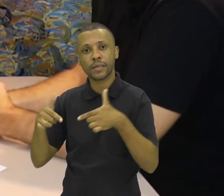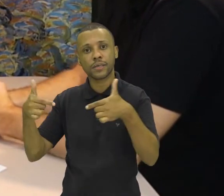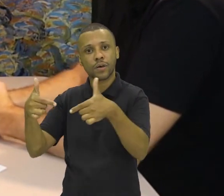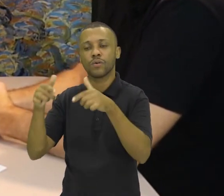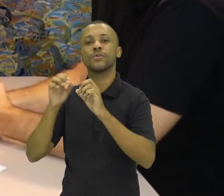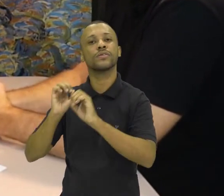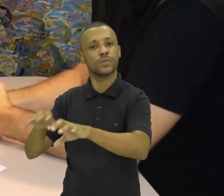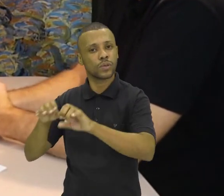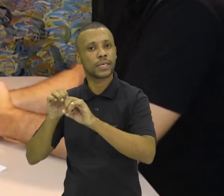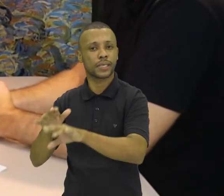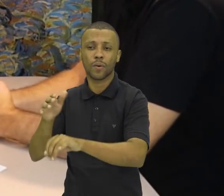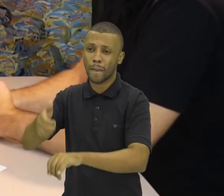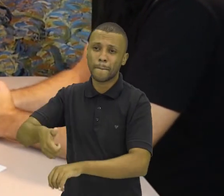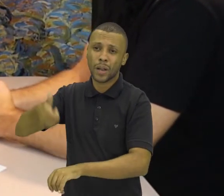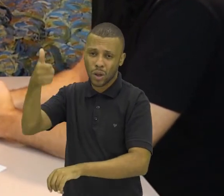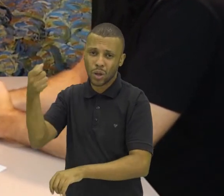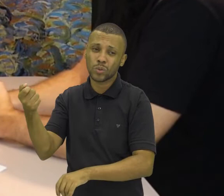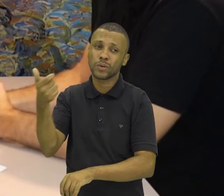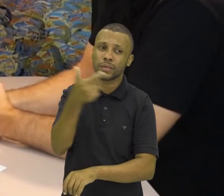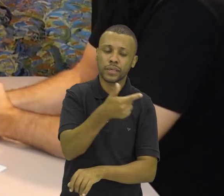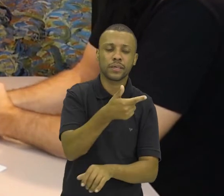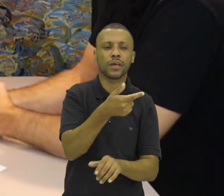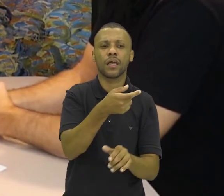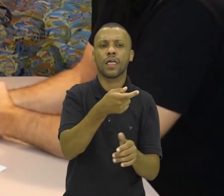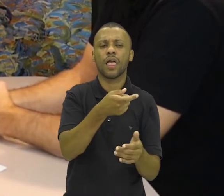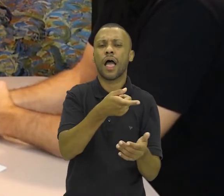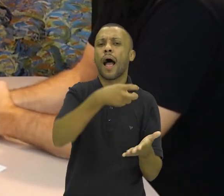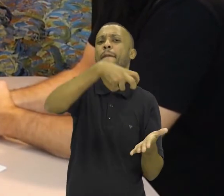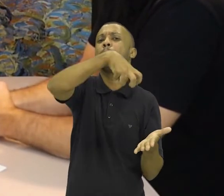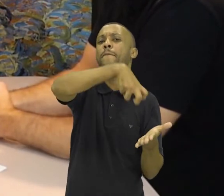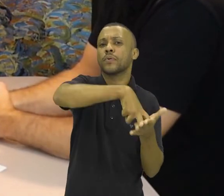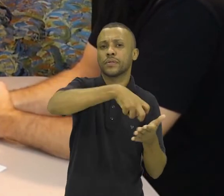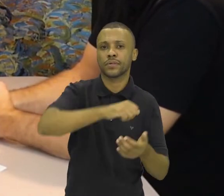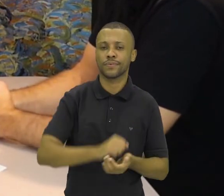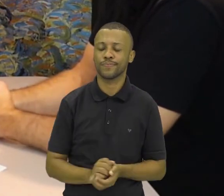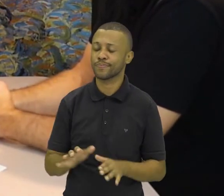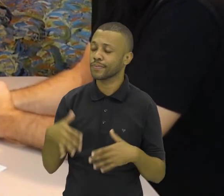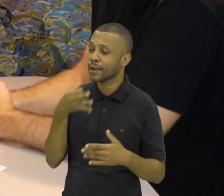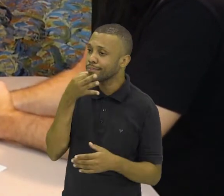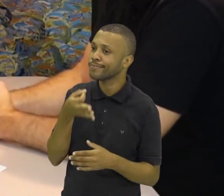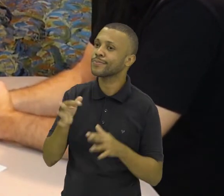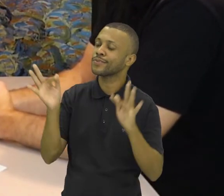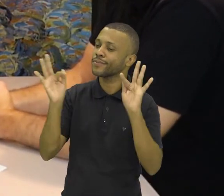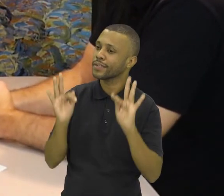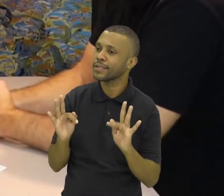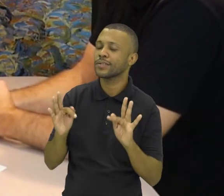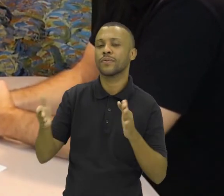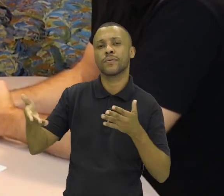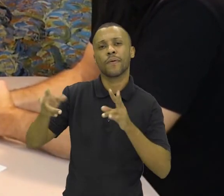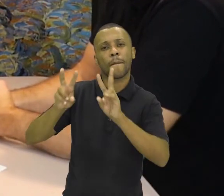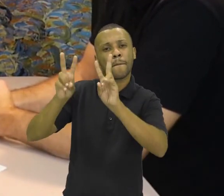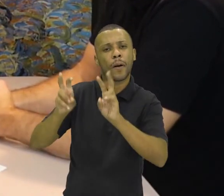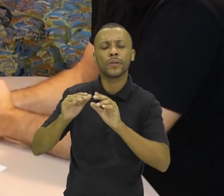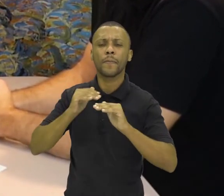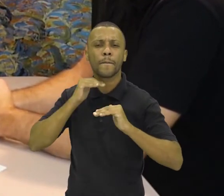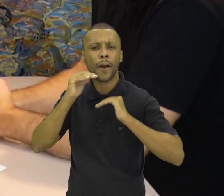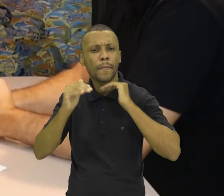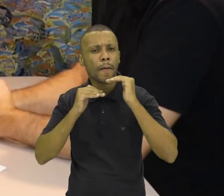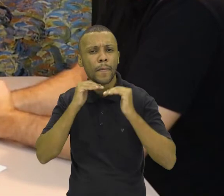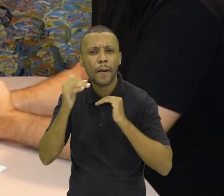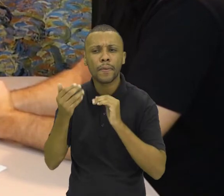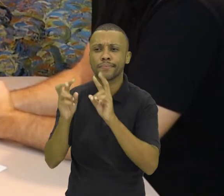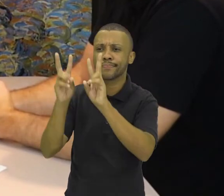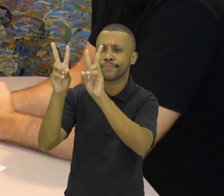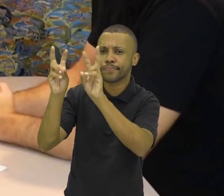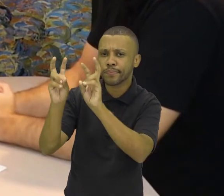mais ações do que É a mais nobre. fiscalização. Sim. E eu fico muito feliz em poder ver o Bruno e